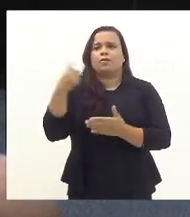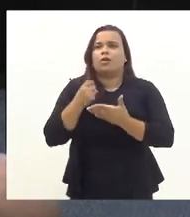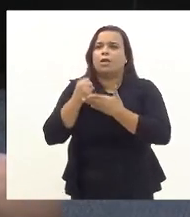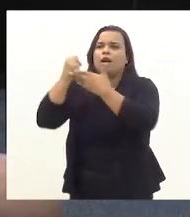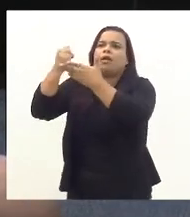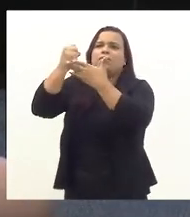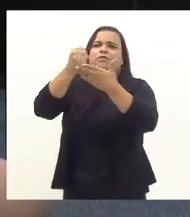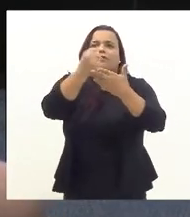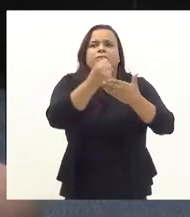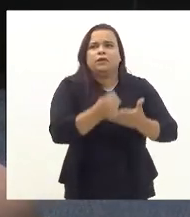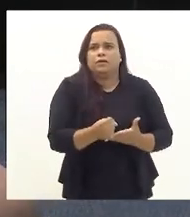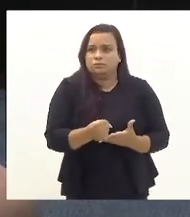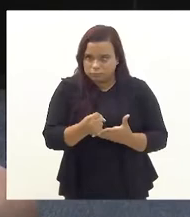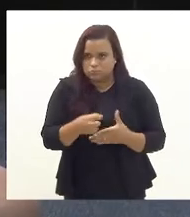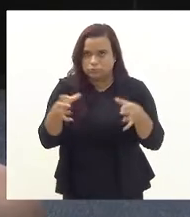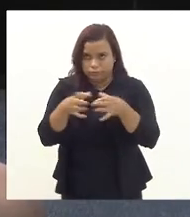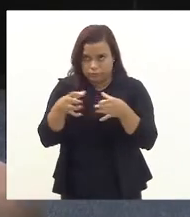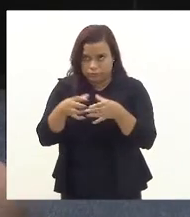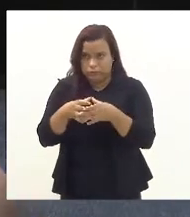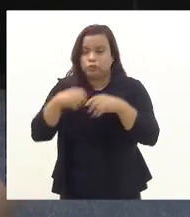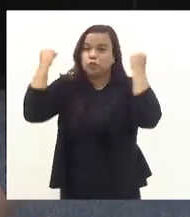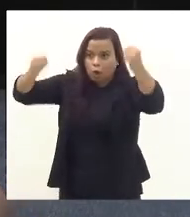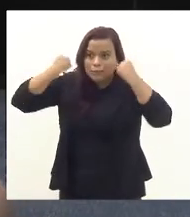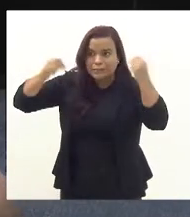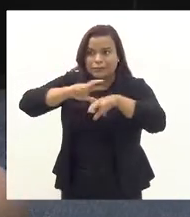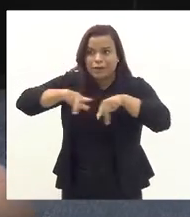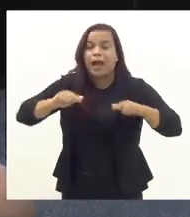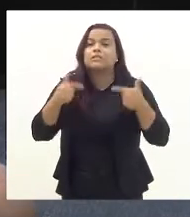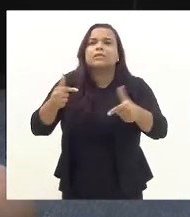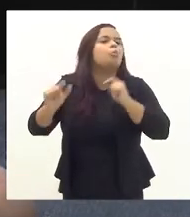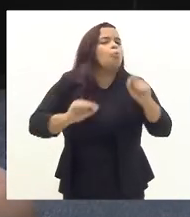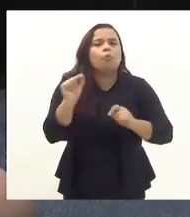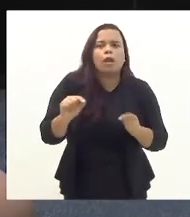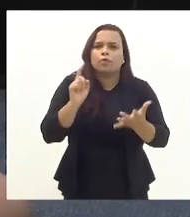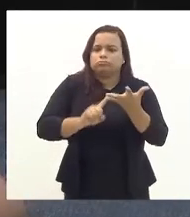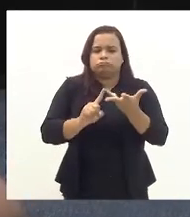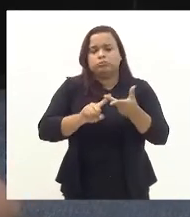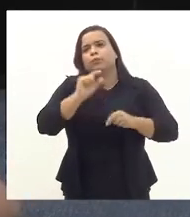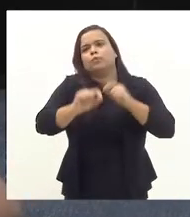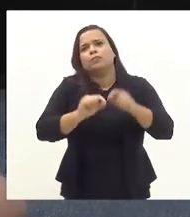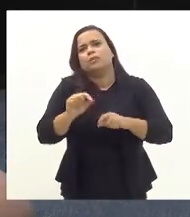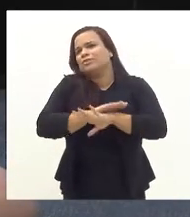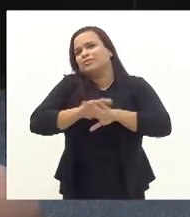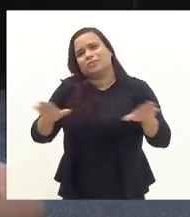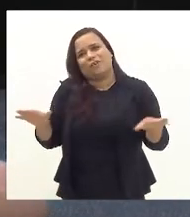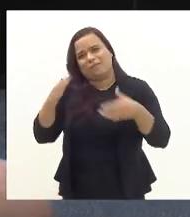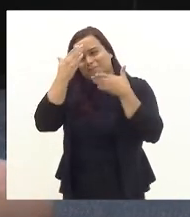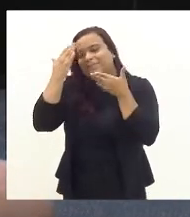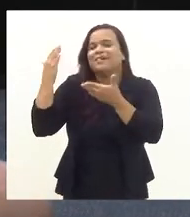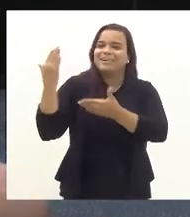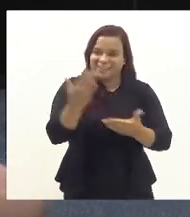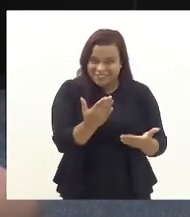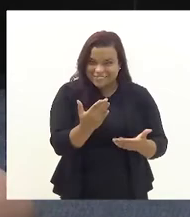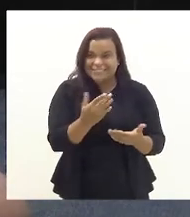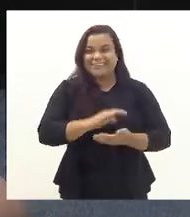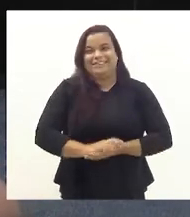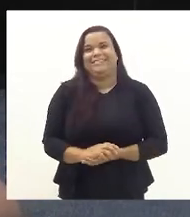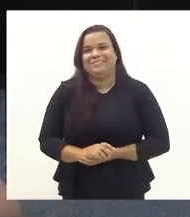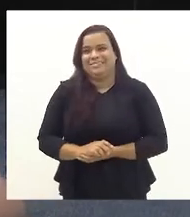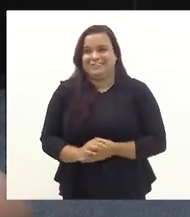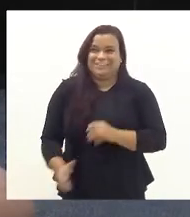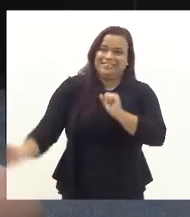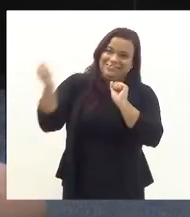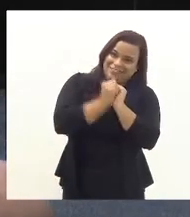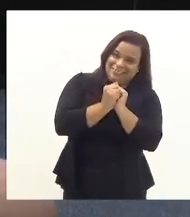todas as torcidas o que, que tem que ser feito, o que, que tem que ser falado. E é isso, rapaziada. Muito obrigado. Vamos